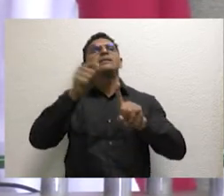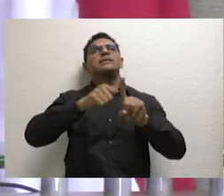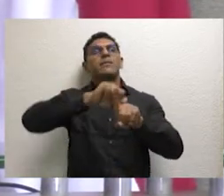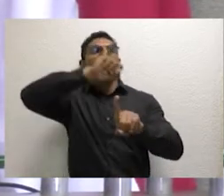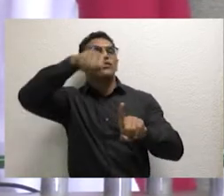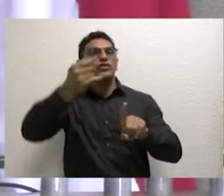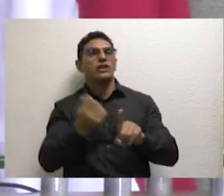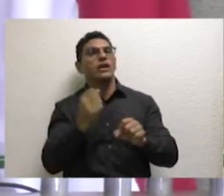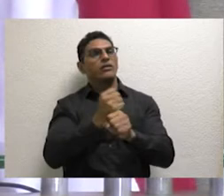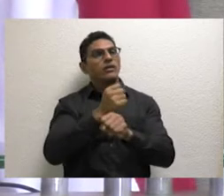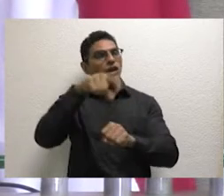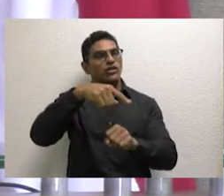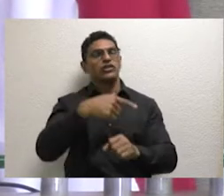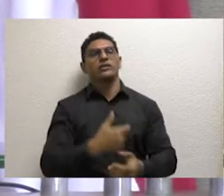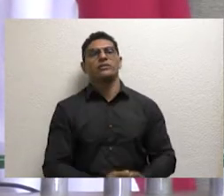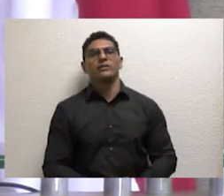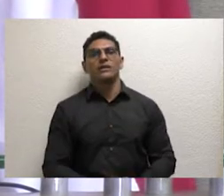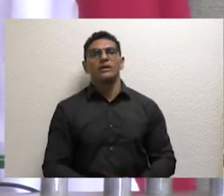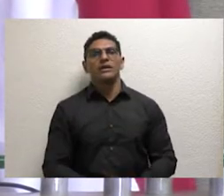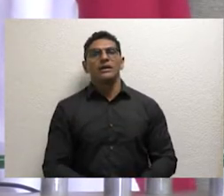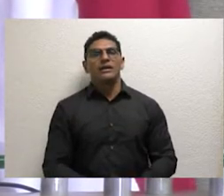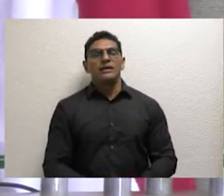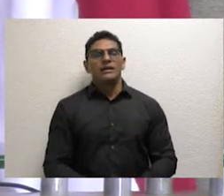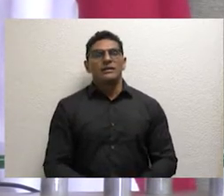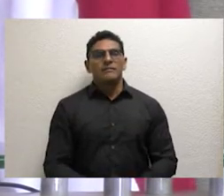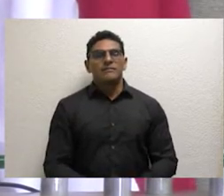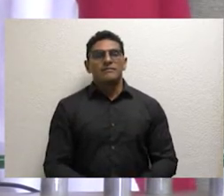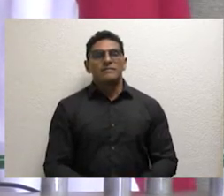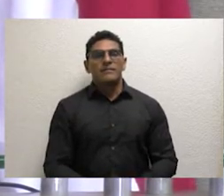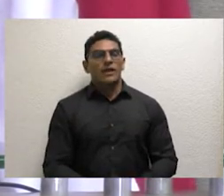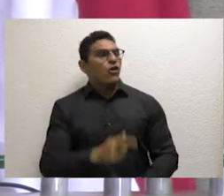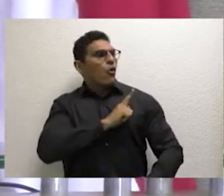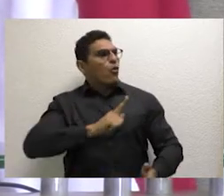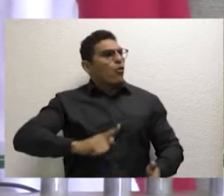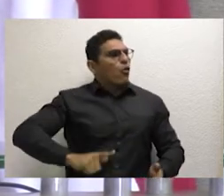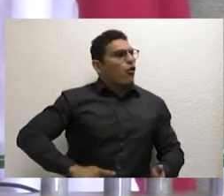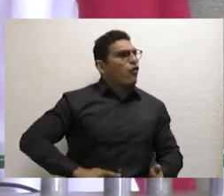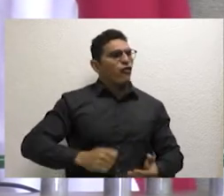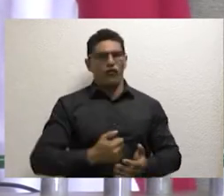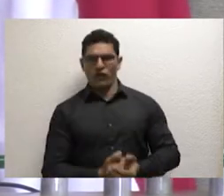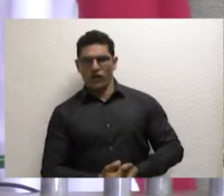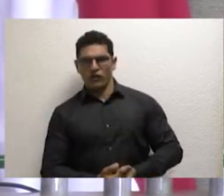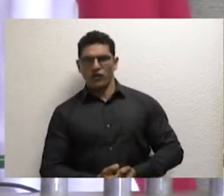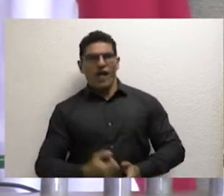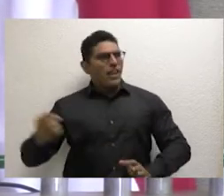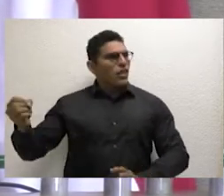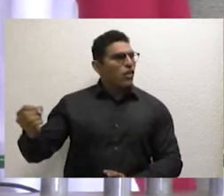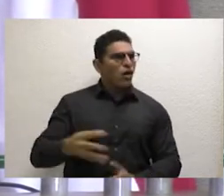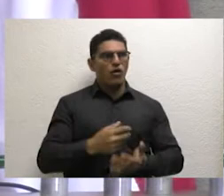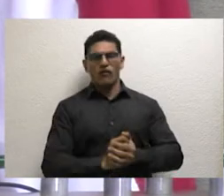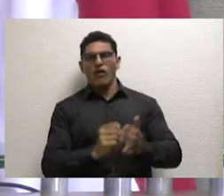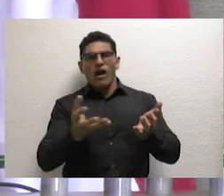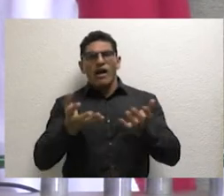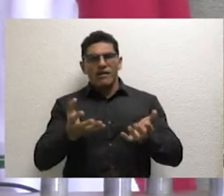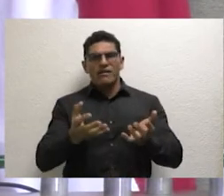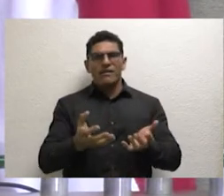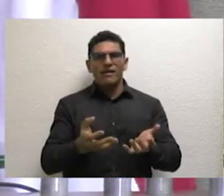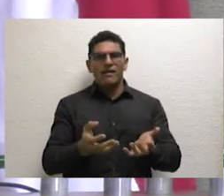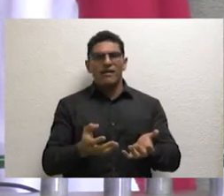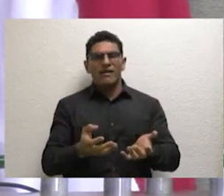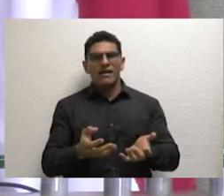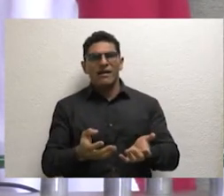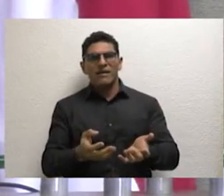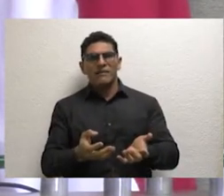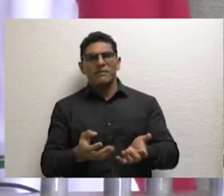janeiro deste ano é inadmissível que um governo que se diz novo queira enganar a sociedade